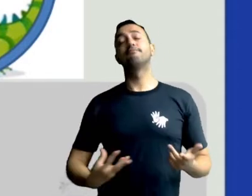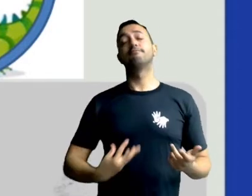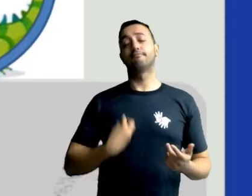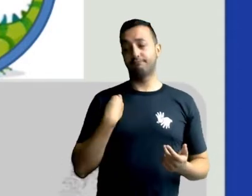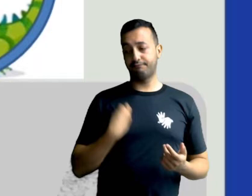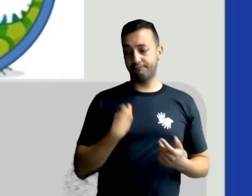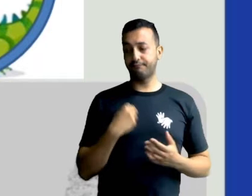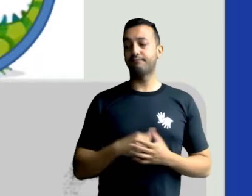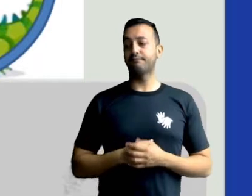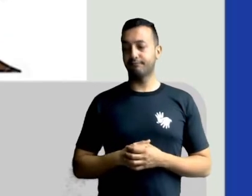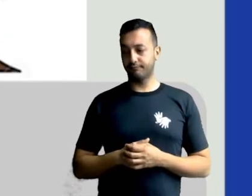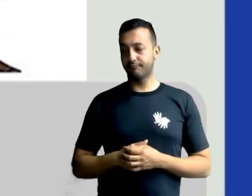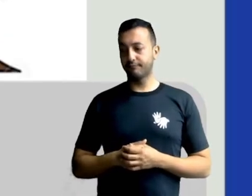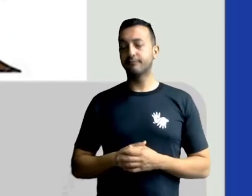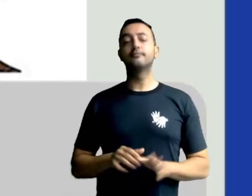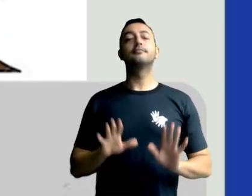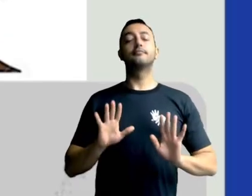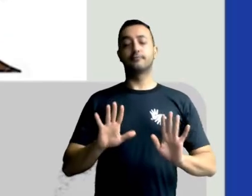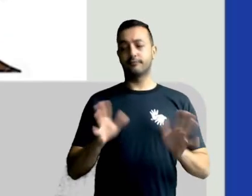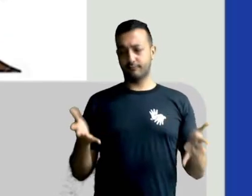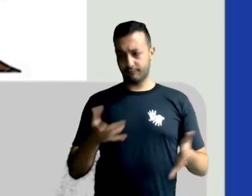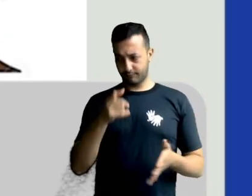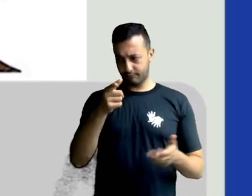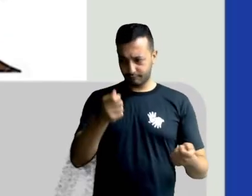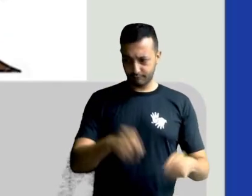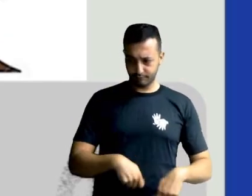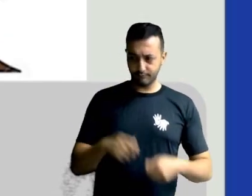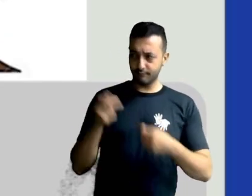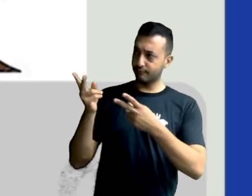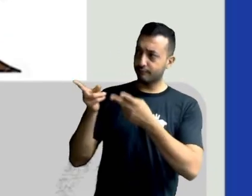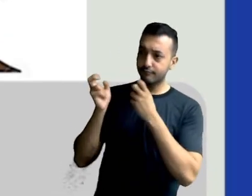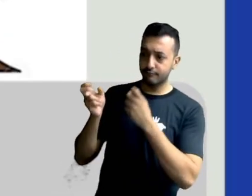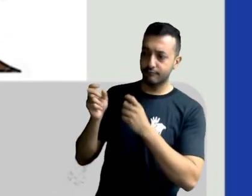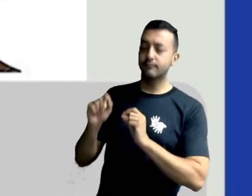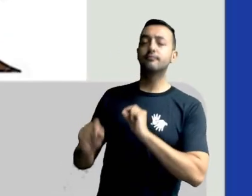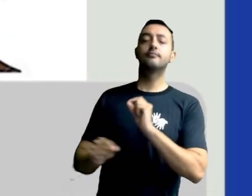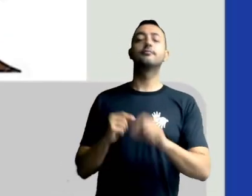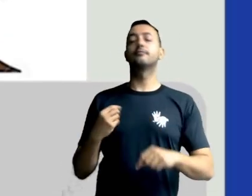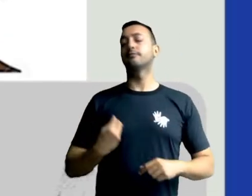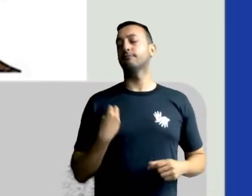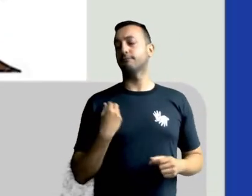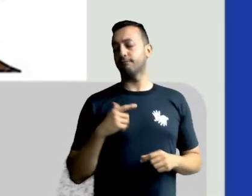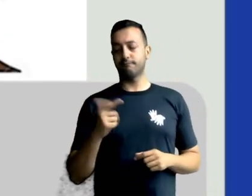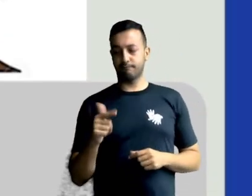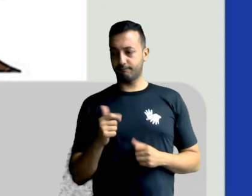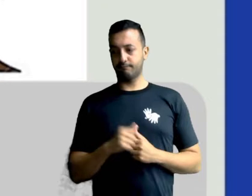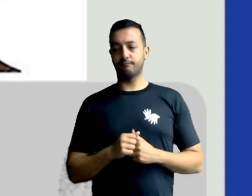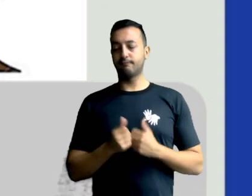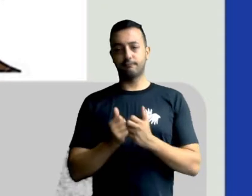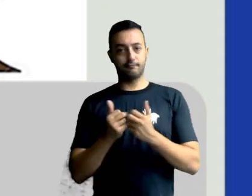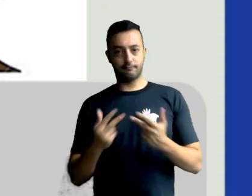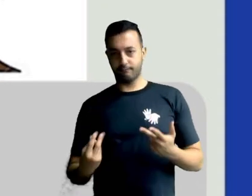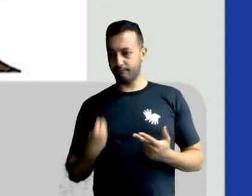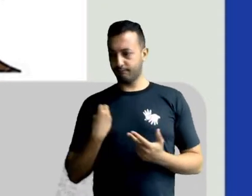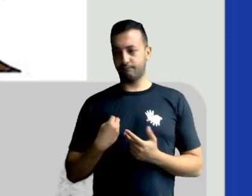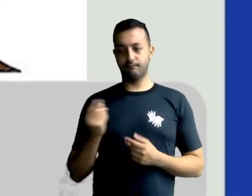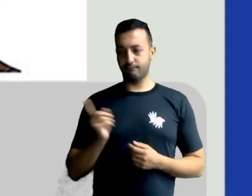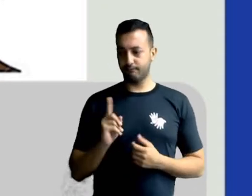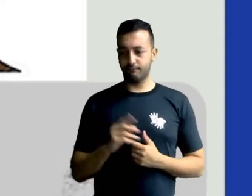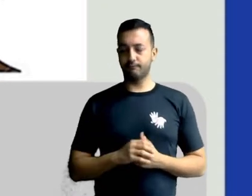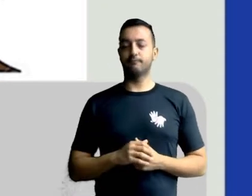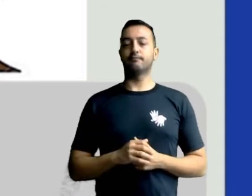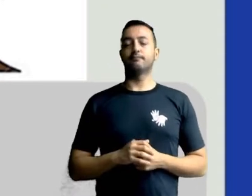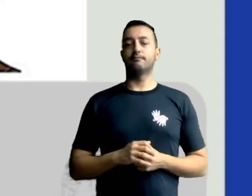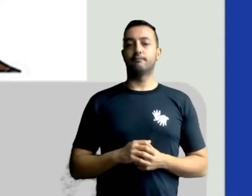são seres vivos. Será que agora você consegue perceber quais são os seres que não têm vida? Os elementos